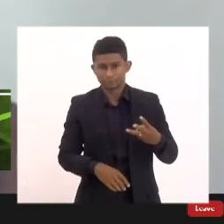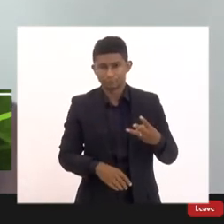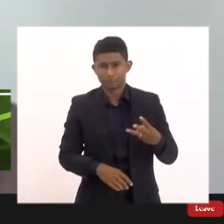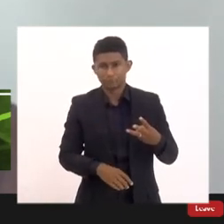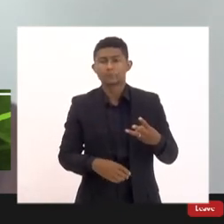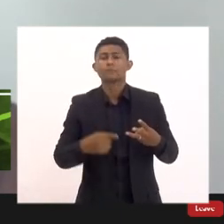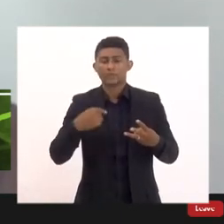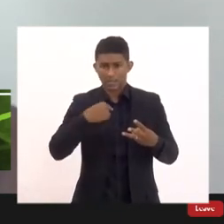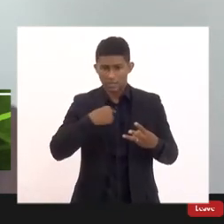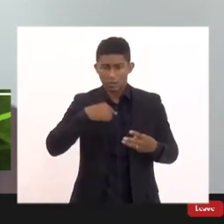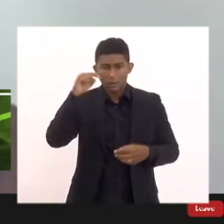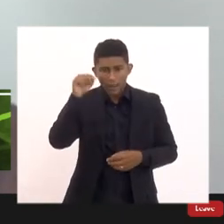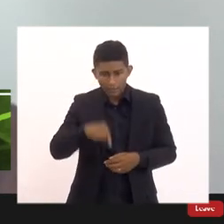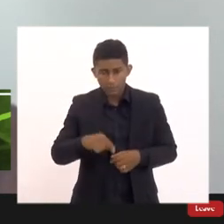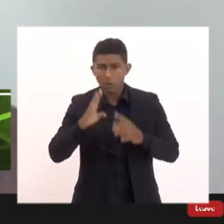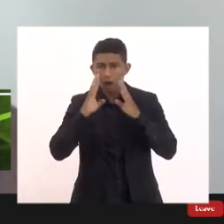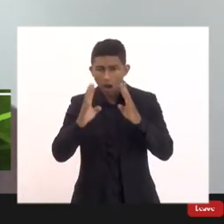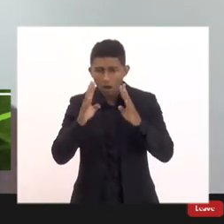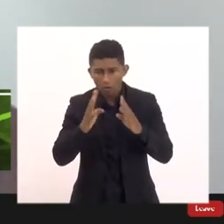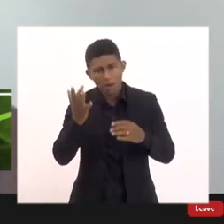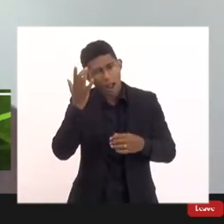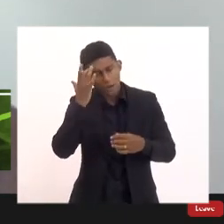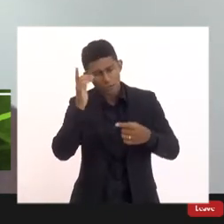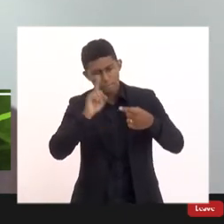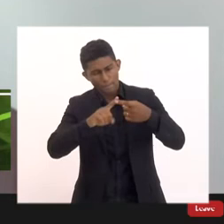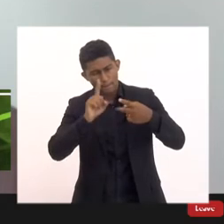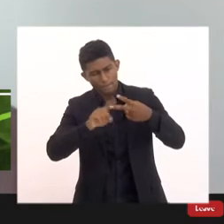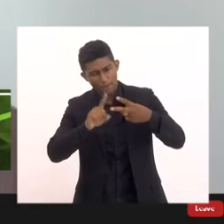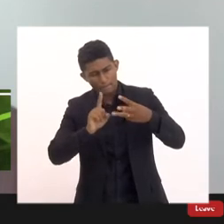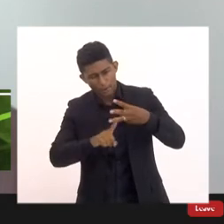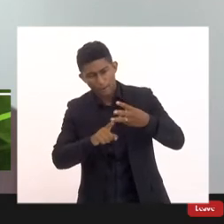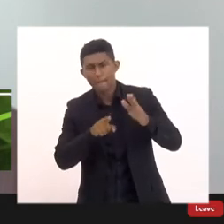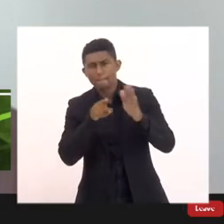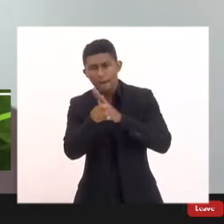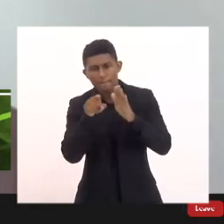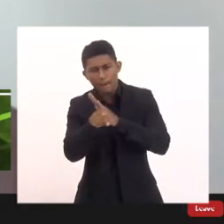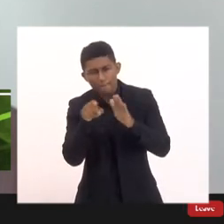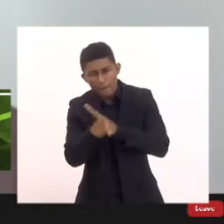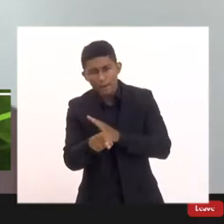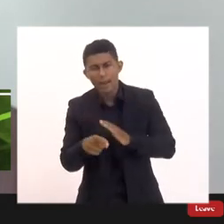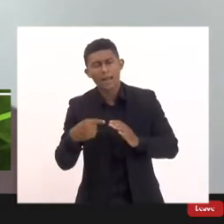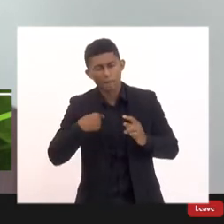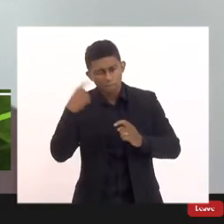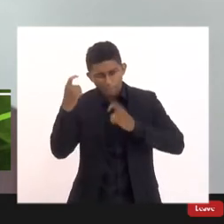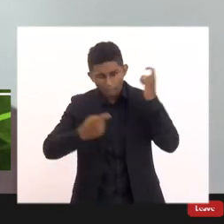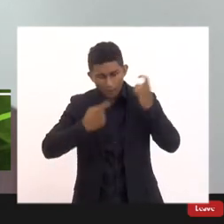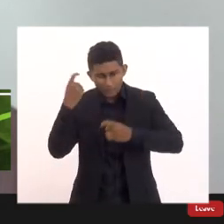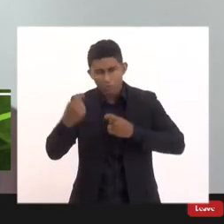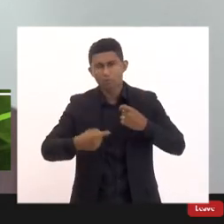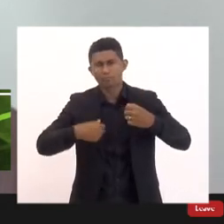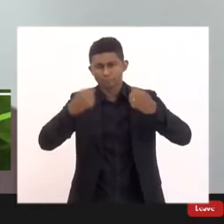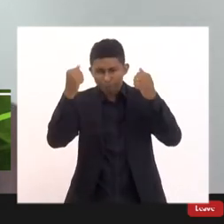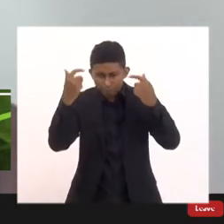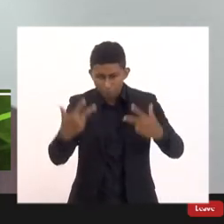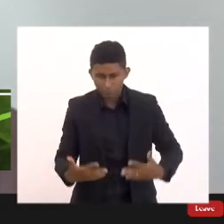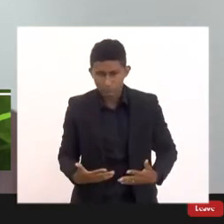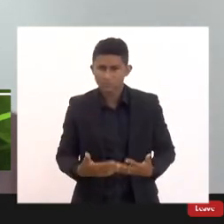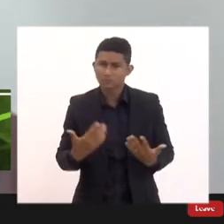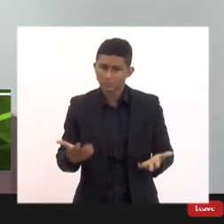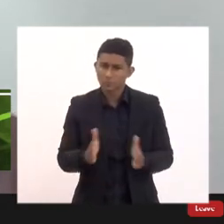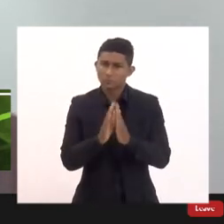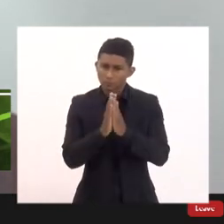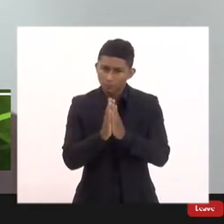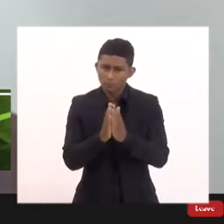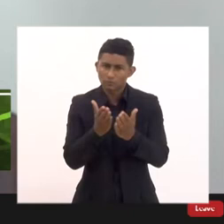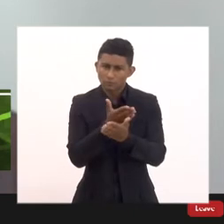Continuo acompanhando aqui, acho que eram esses meus questionamentos iniciais, essas minhas preocupações, e sigo à disposição da